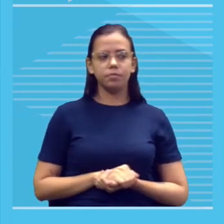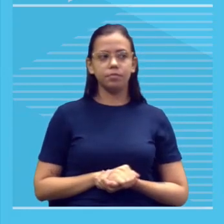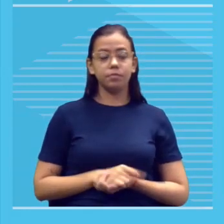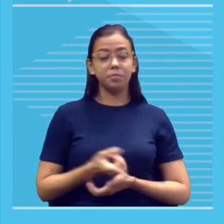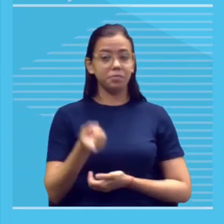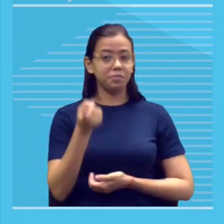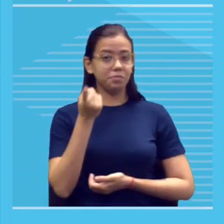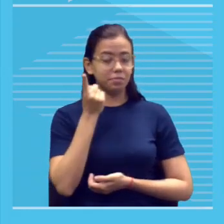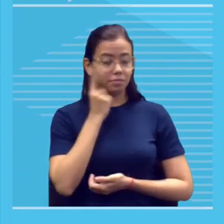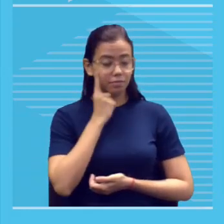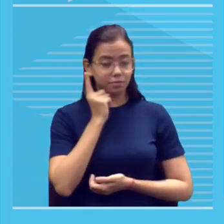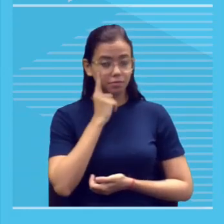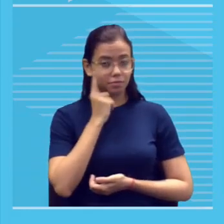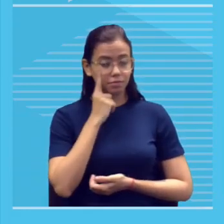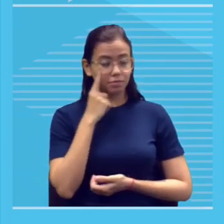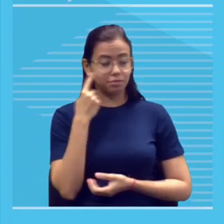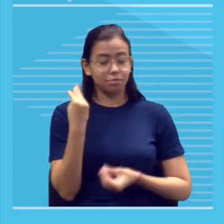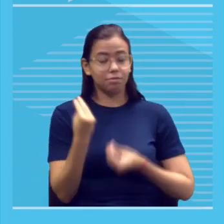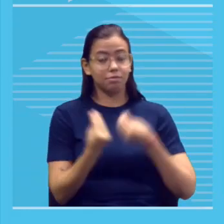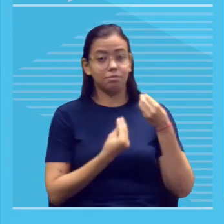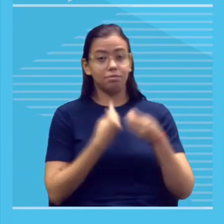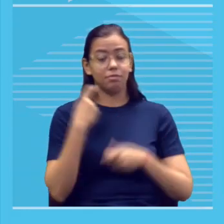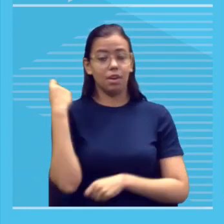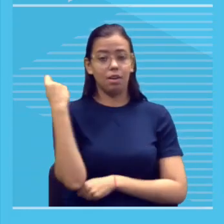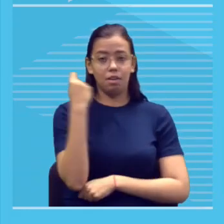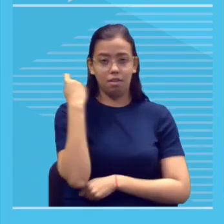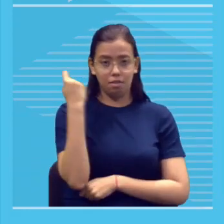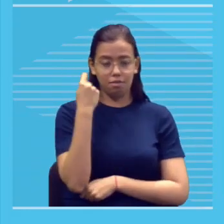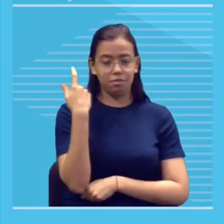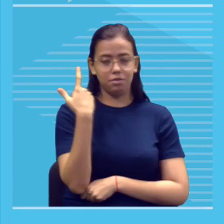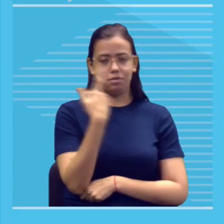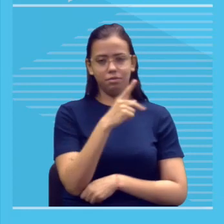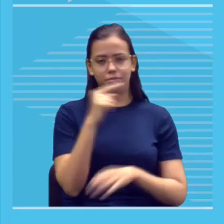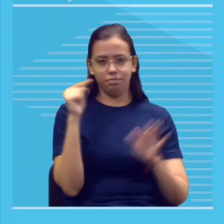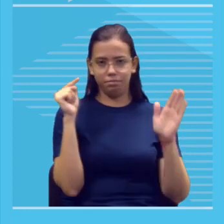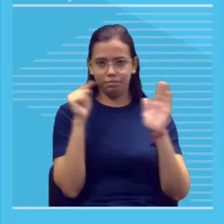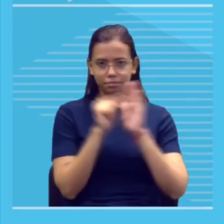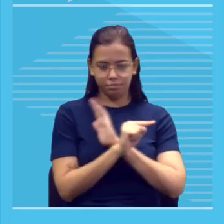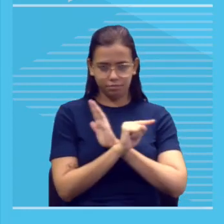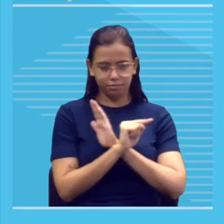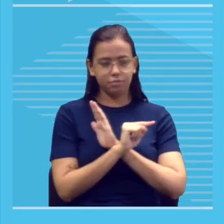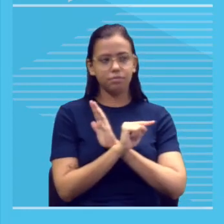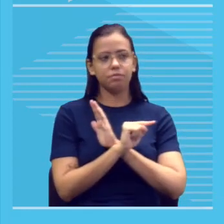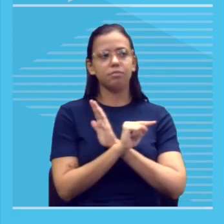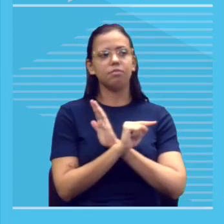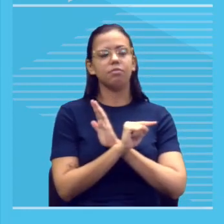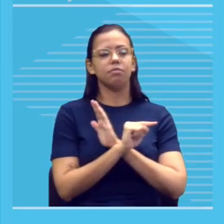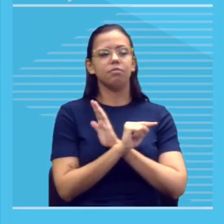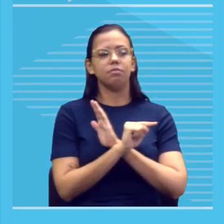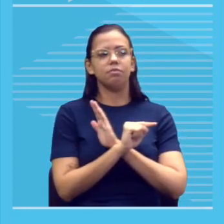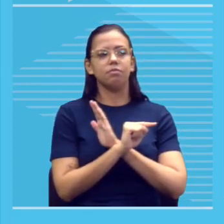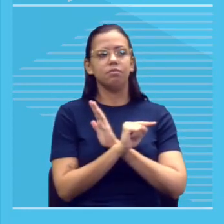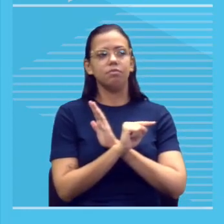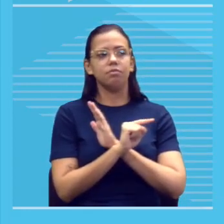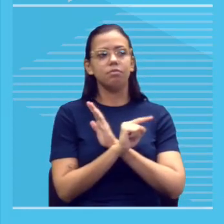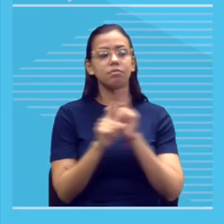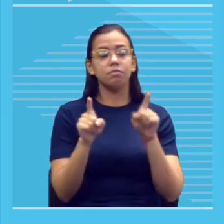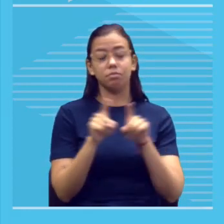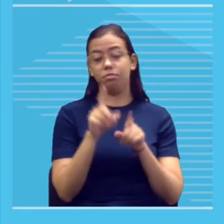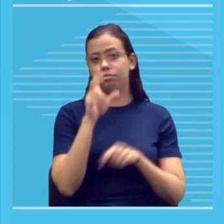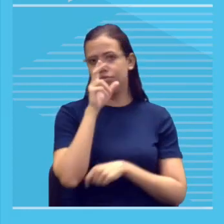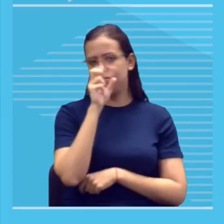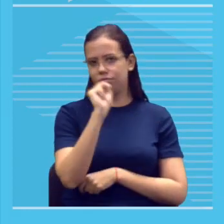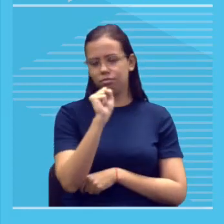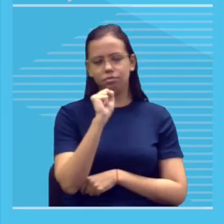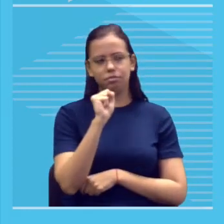Olha a gravidade da pergunta né a força que tem a